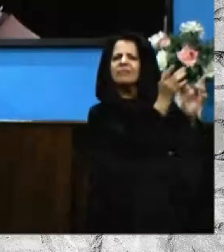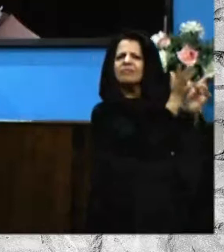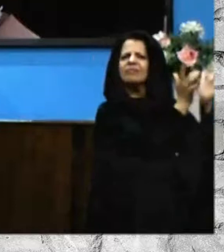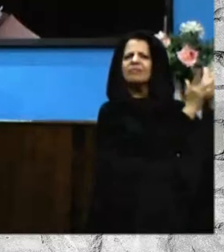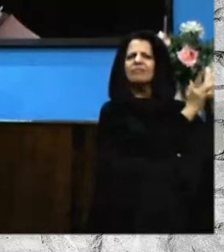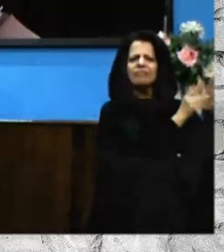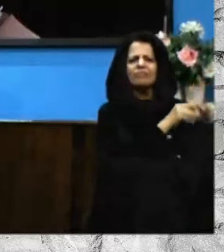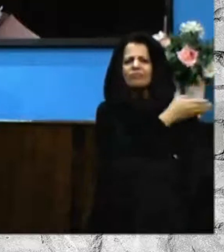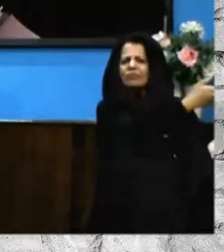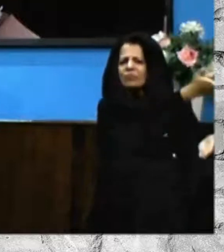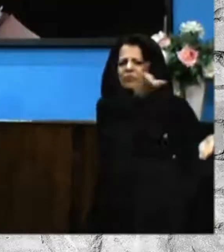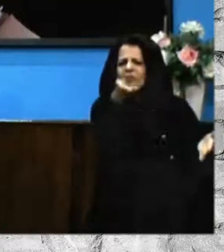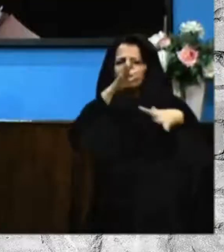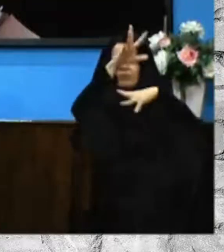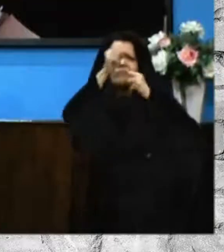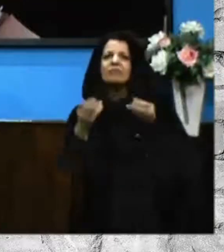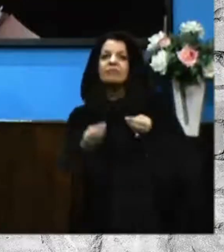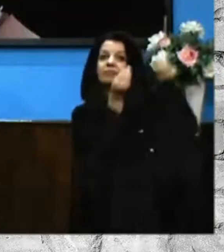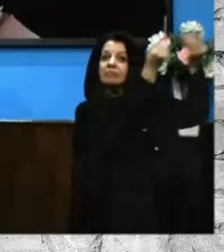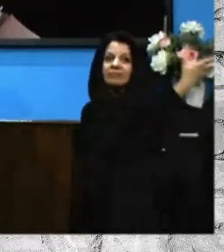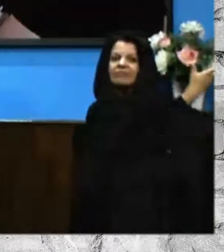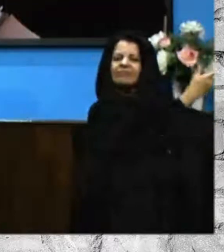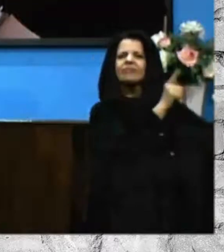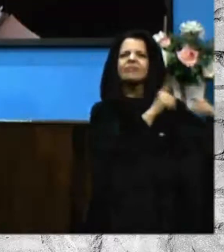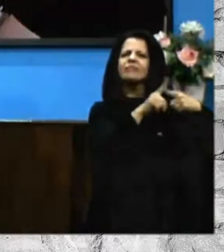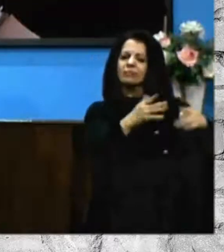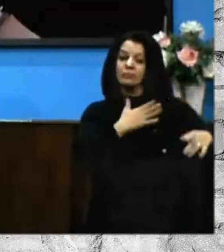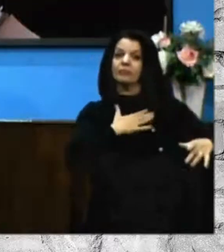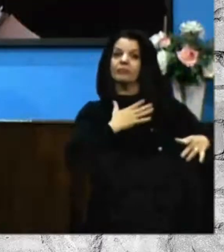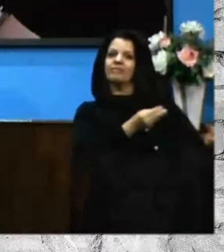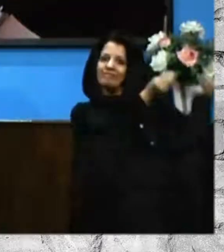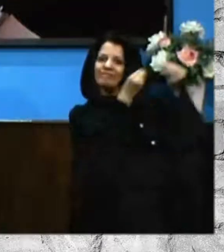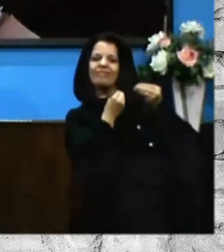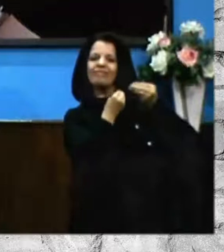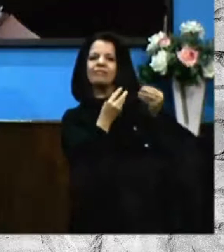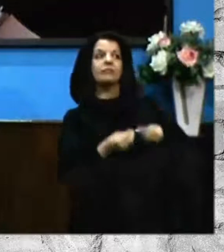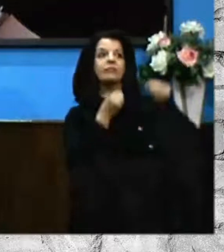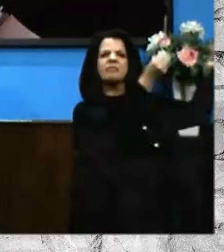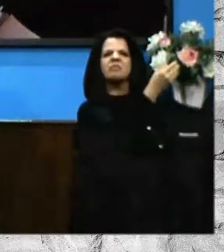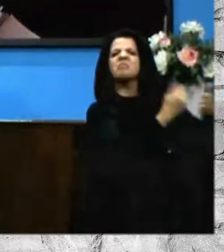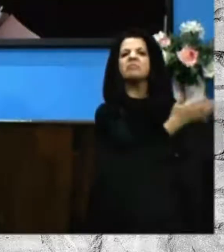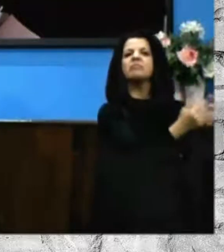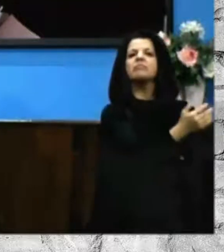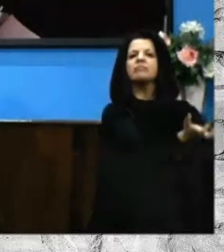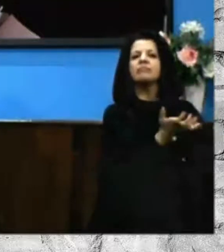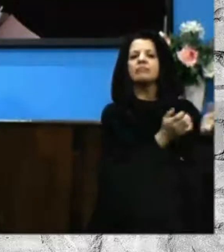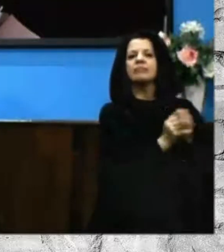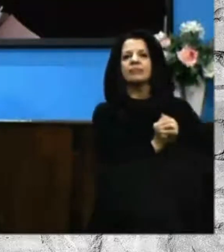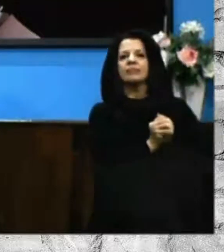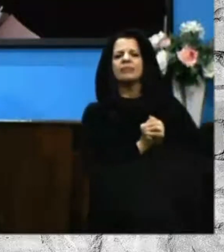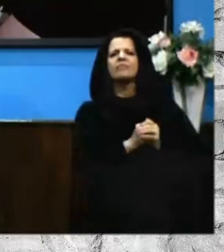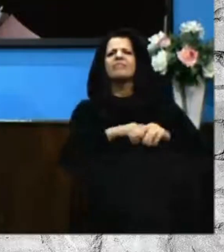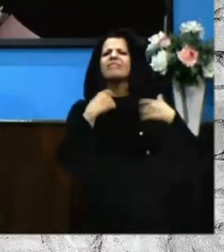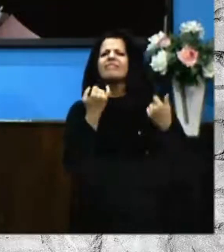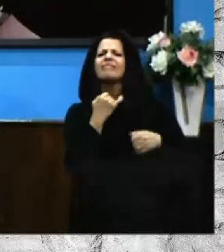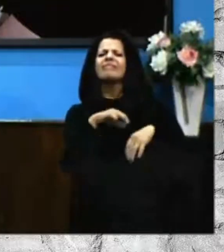ti todo este poder e a sua glória, porque a mim me foi entregue, e dou-o a quem quero. Portanto,